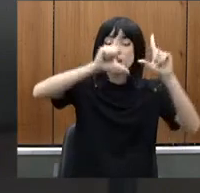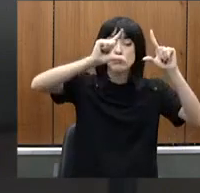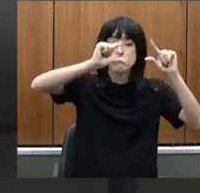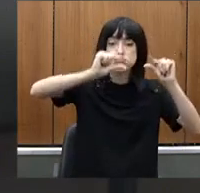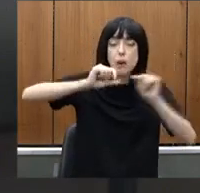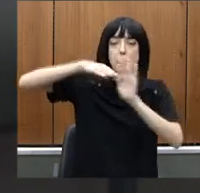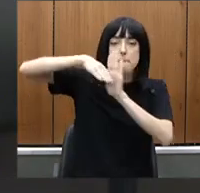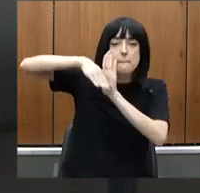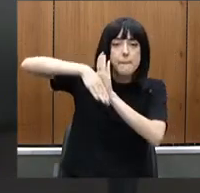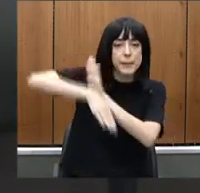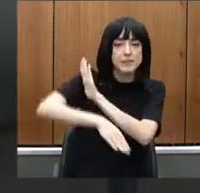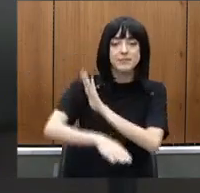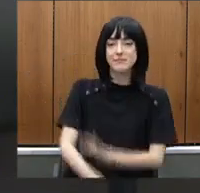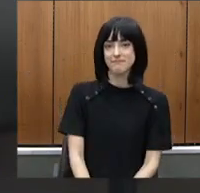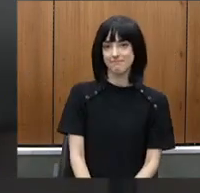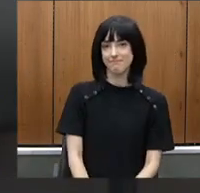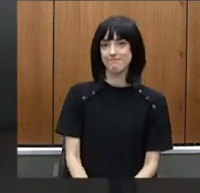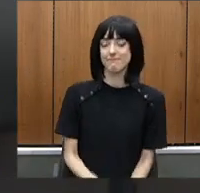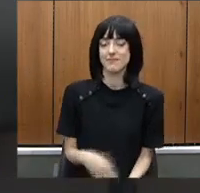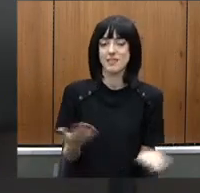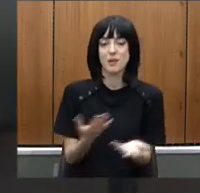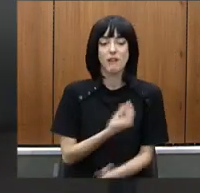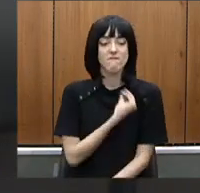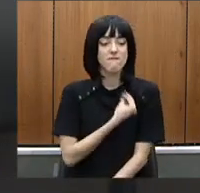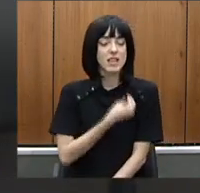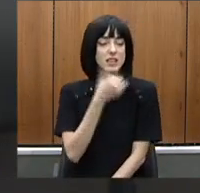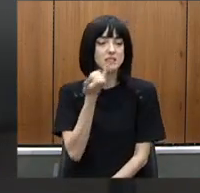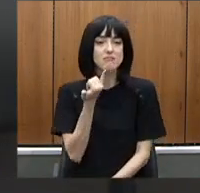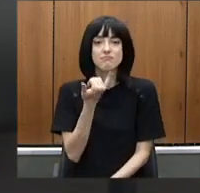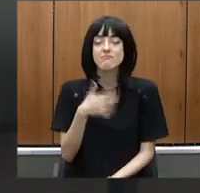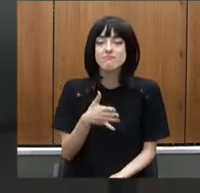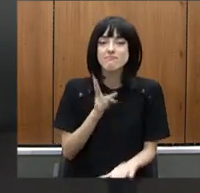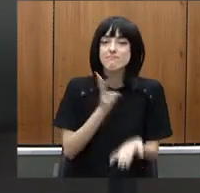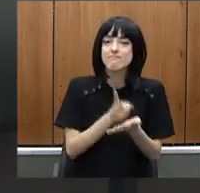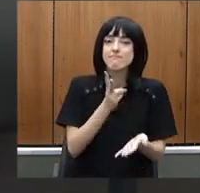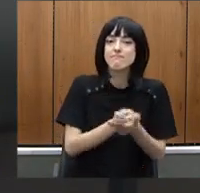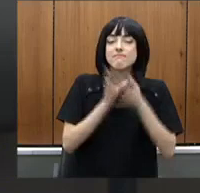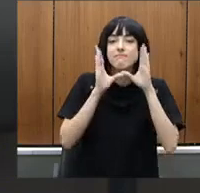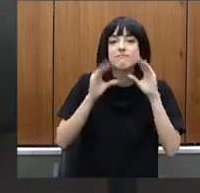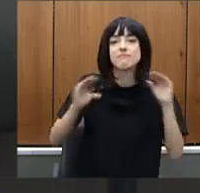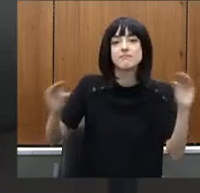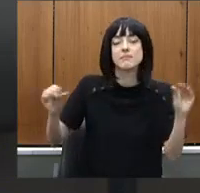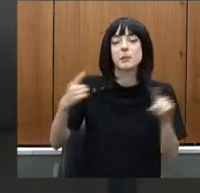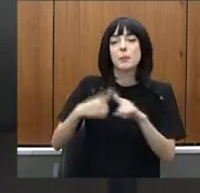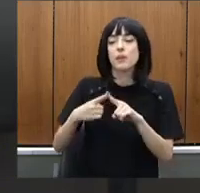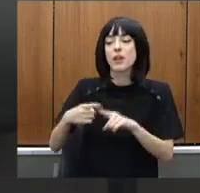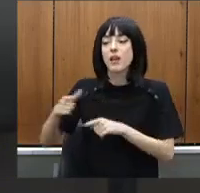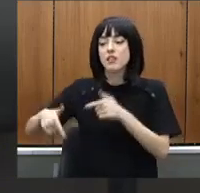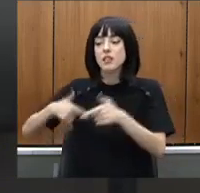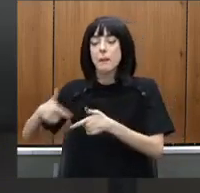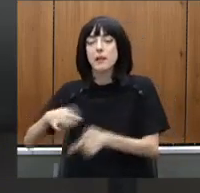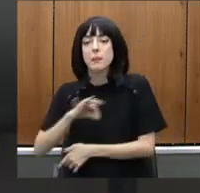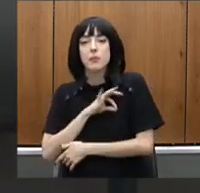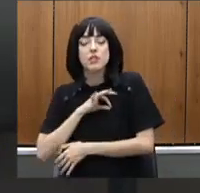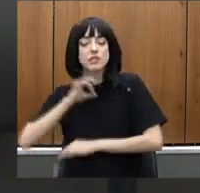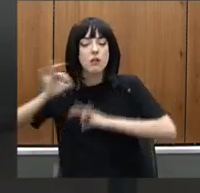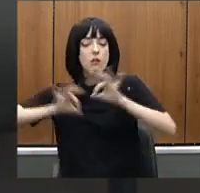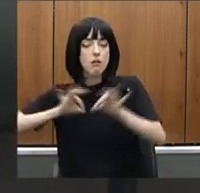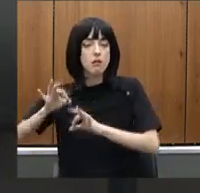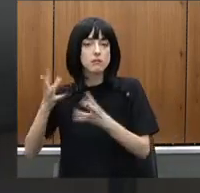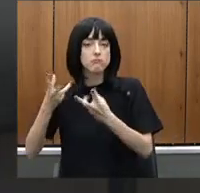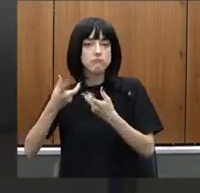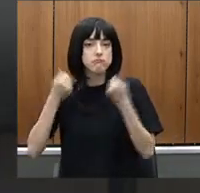é preservadas em função desse trabalho organizado a gente vê lá na região nossa eu falo que eu sou